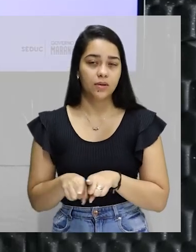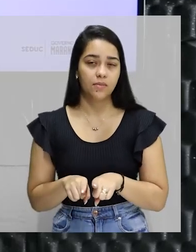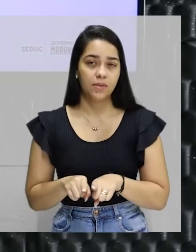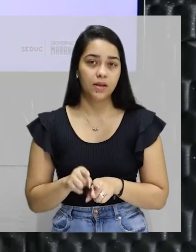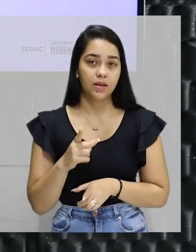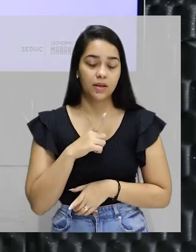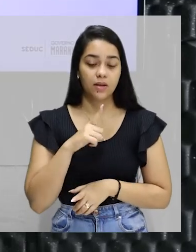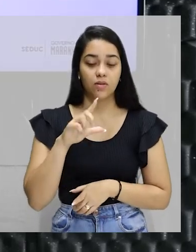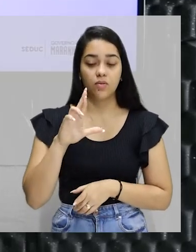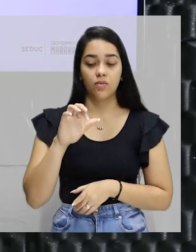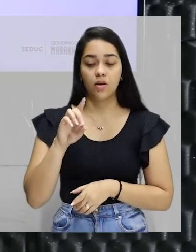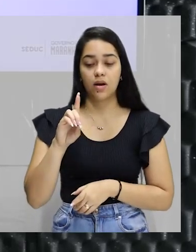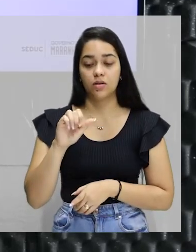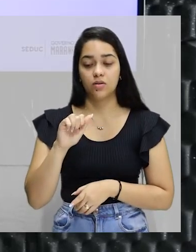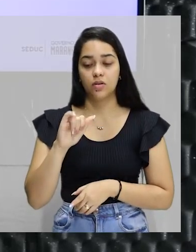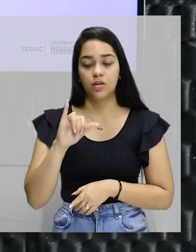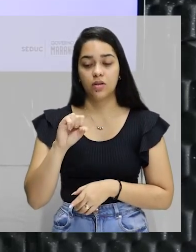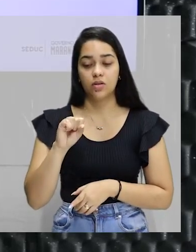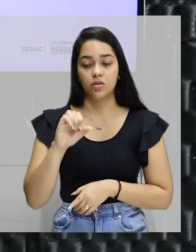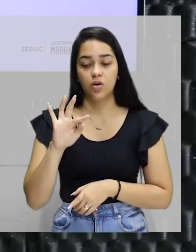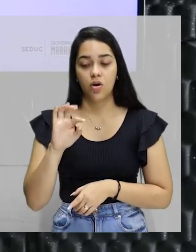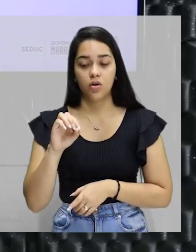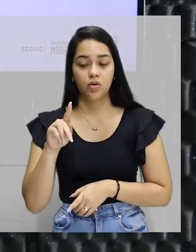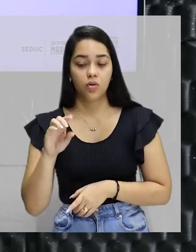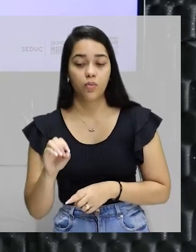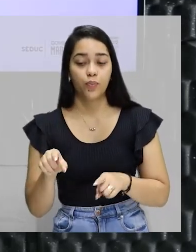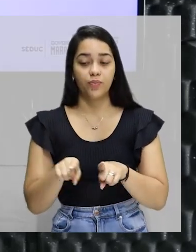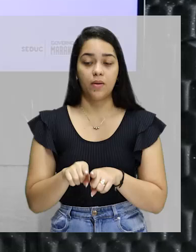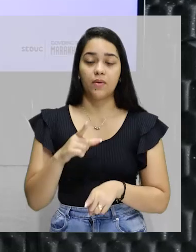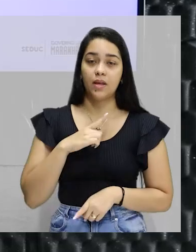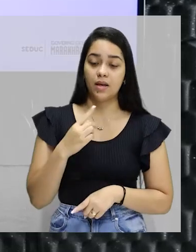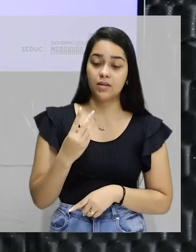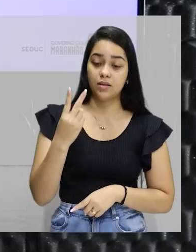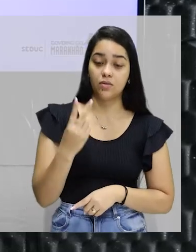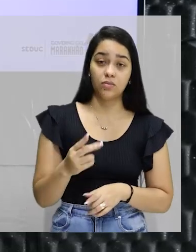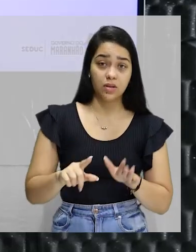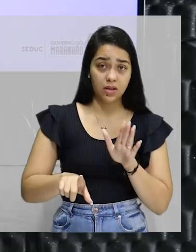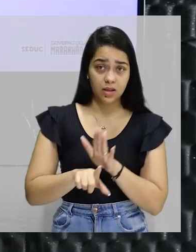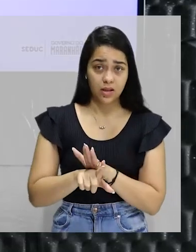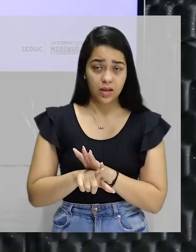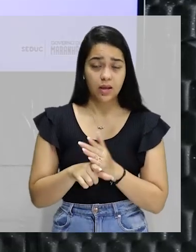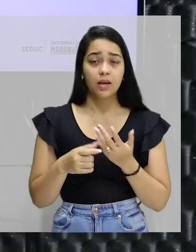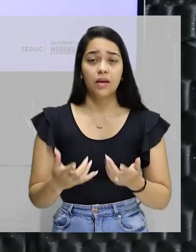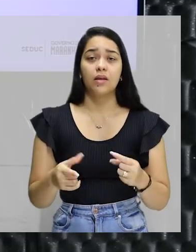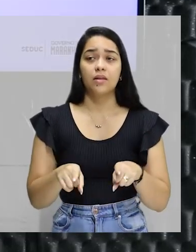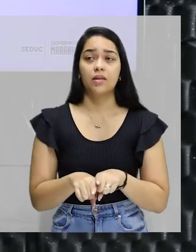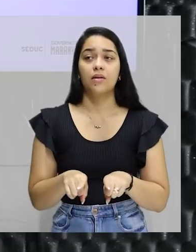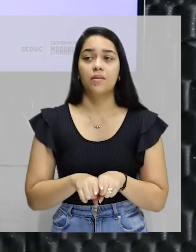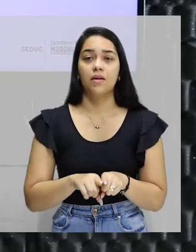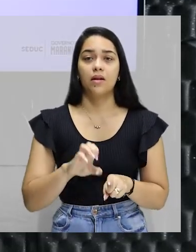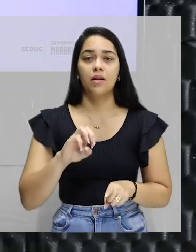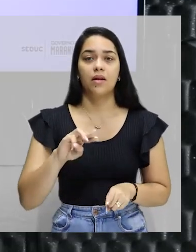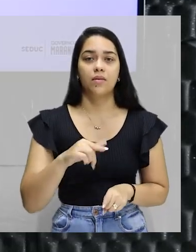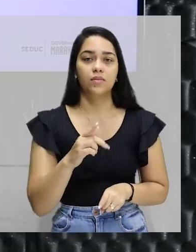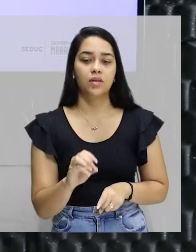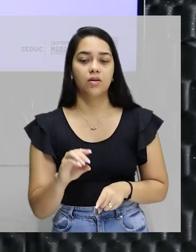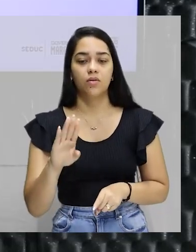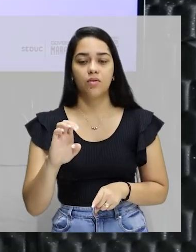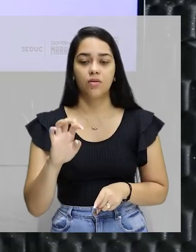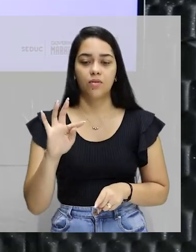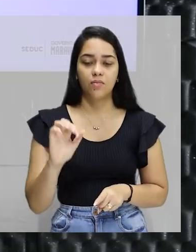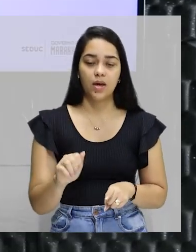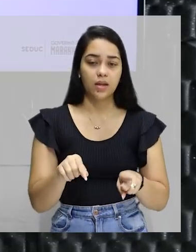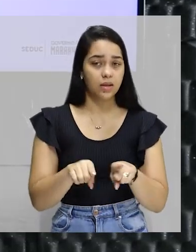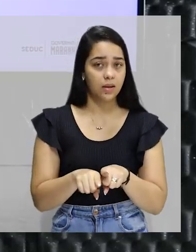daquele radioisótopo. Também nós vamos ter a segunda lei da radioatividade, a emissão de partículas beta, que